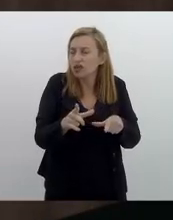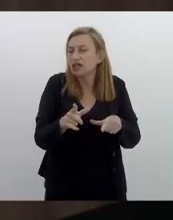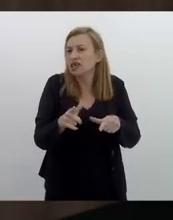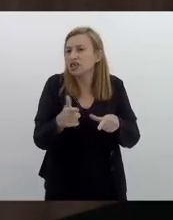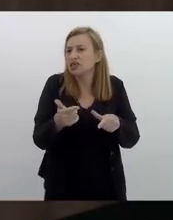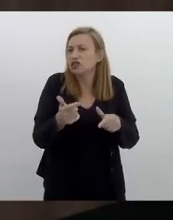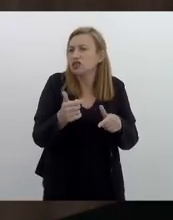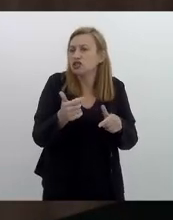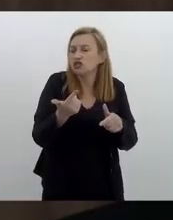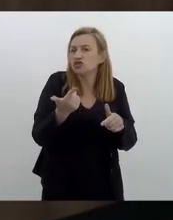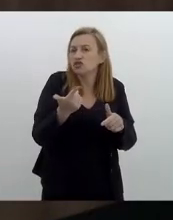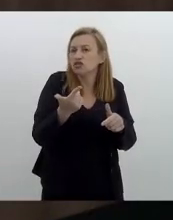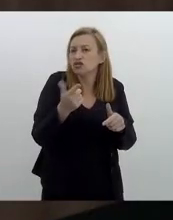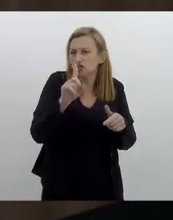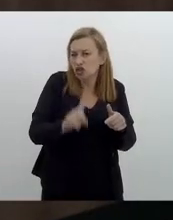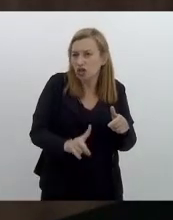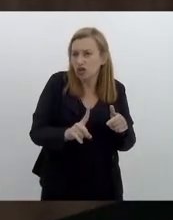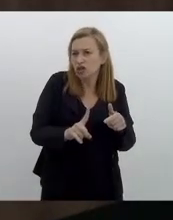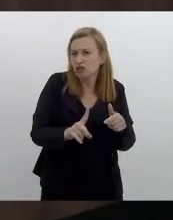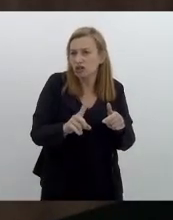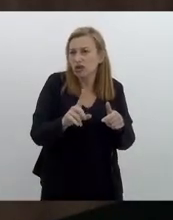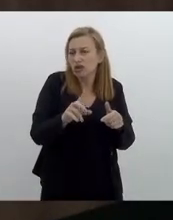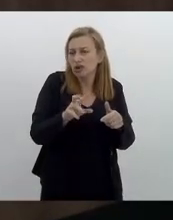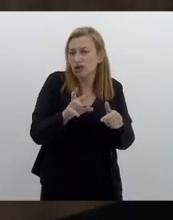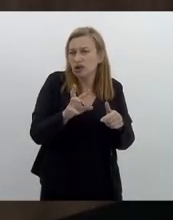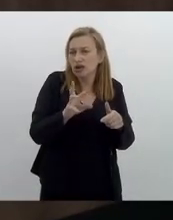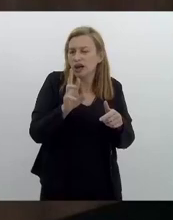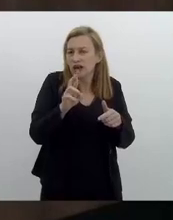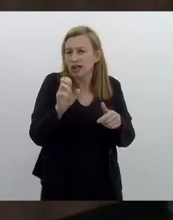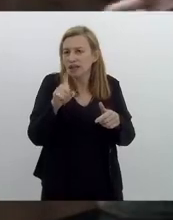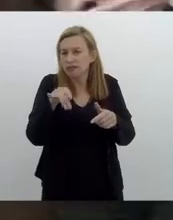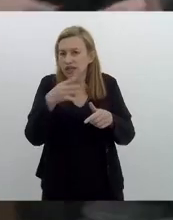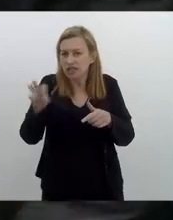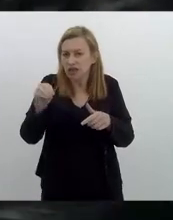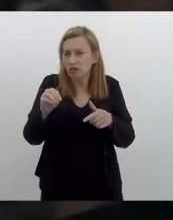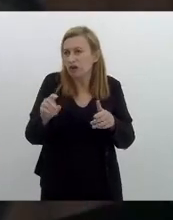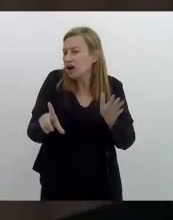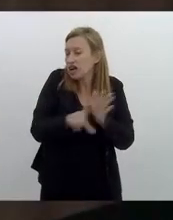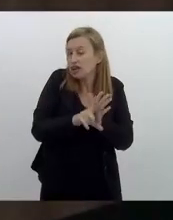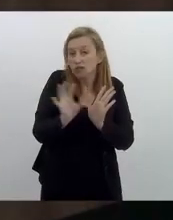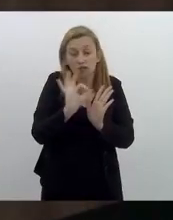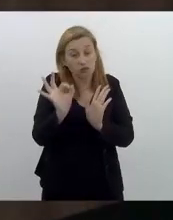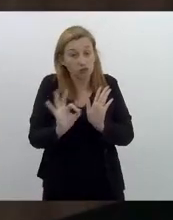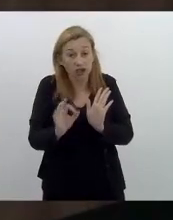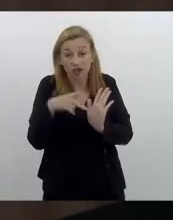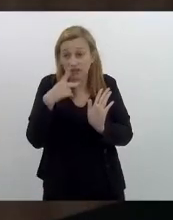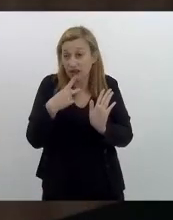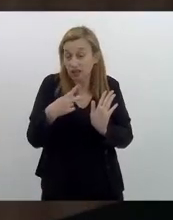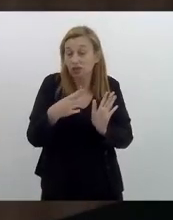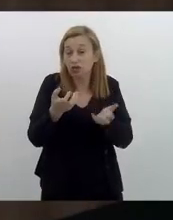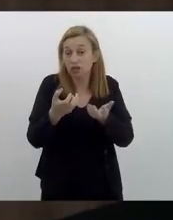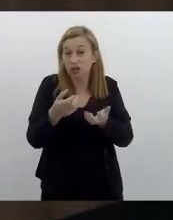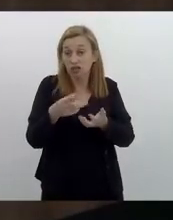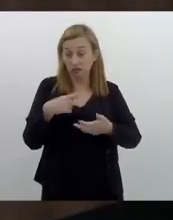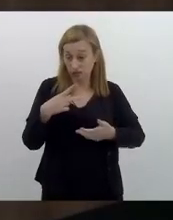A readaptação Então essa é uma distorção Que eu também queria pontuar Que diz respeito aqui A esse projeto